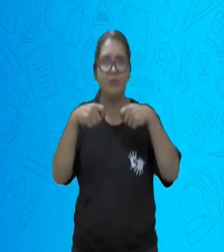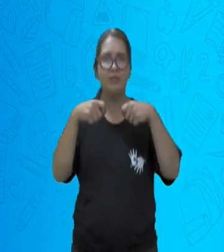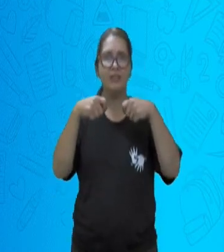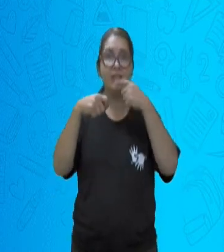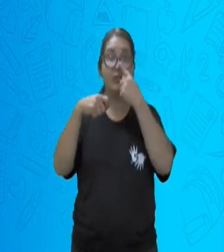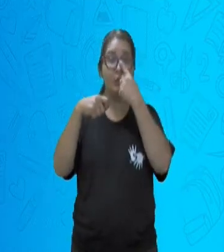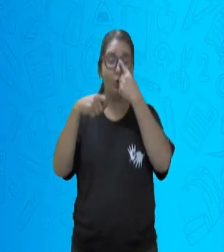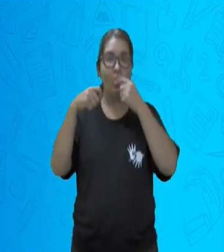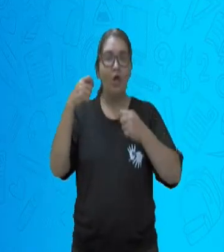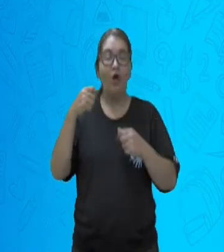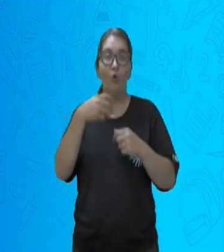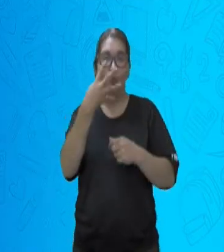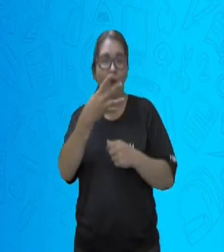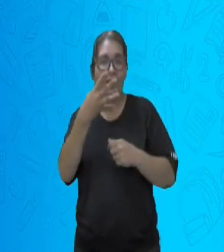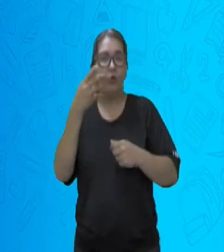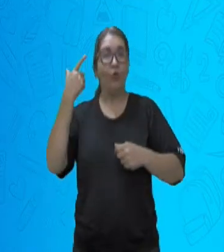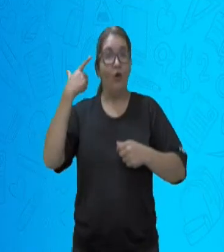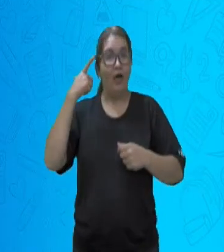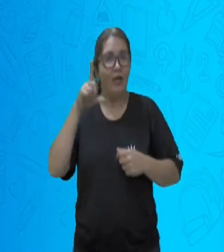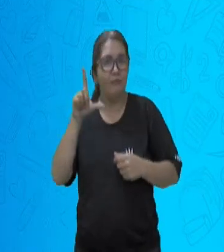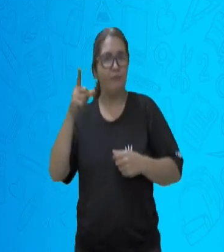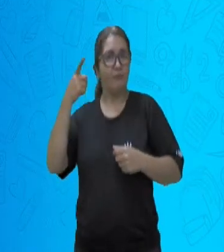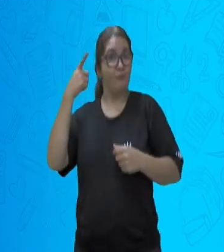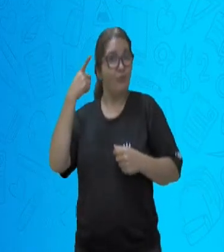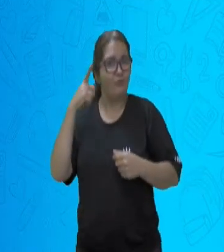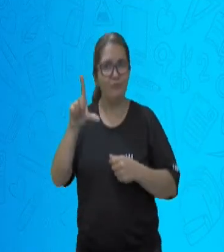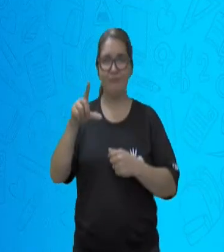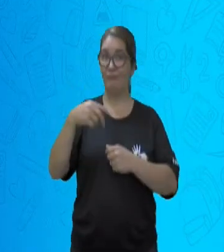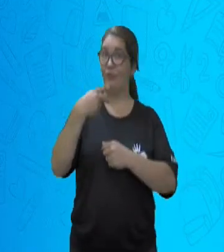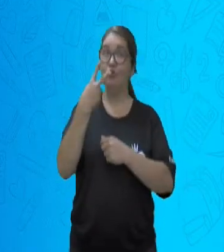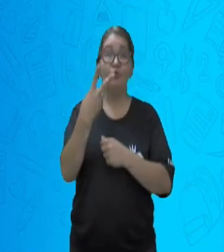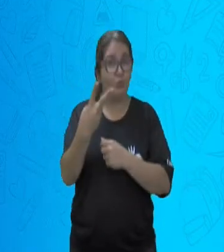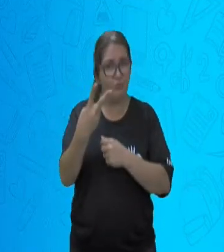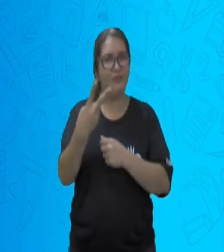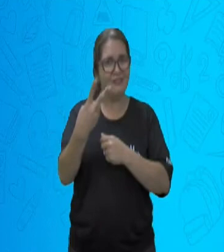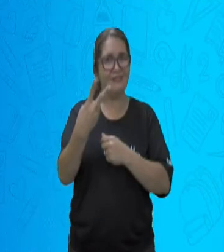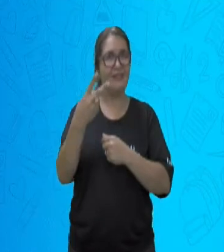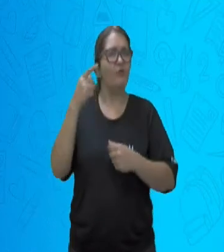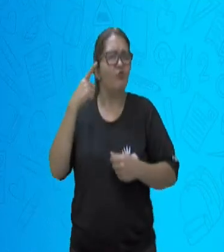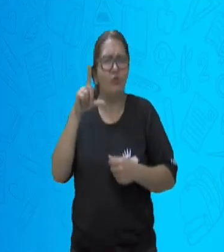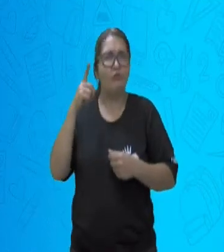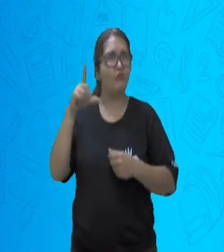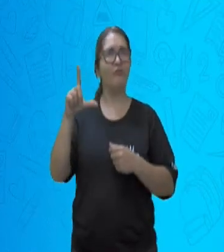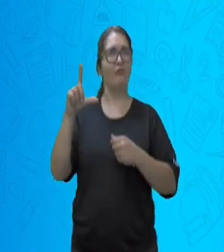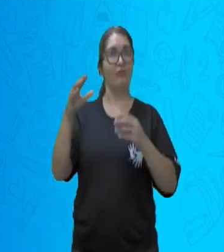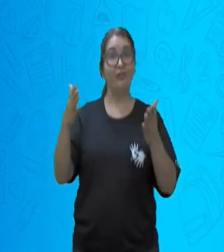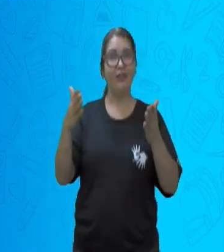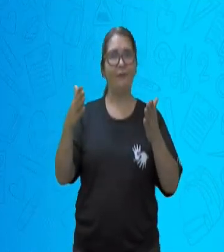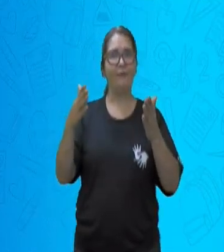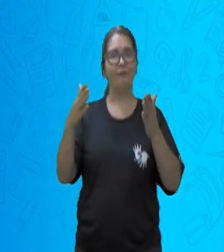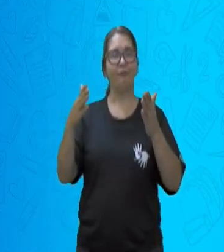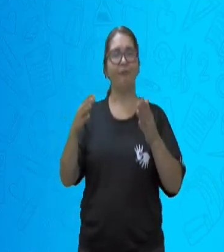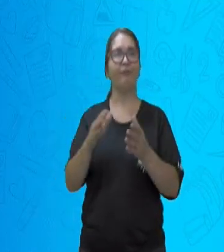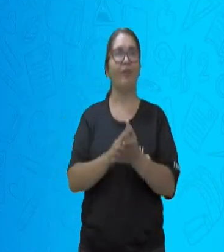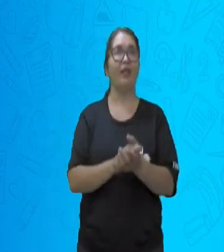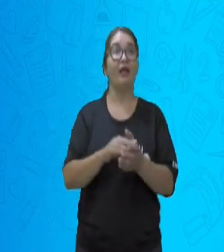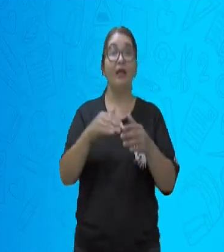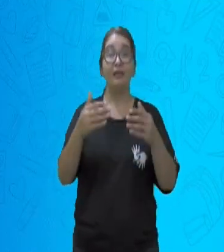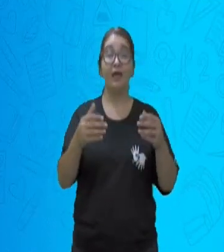só, 2 vezes 4. O segundo número que aparece depois do sinal